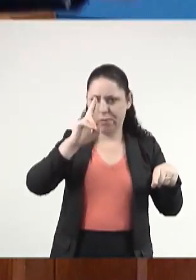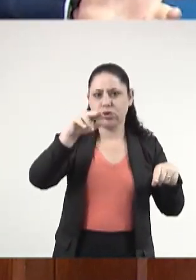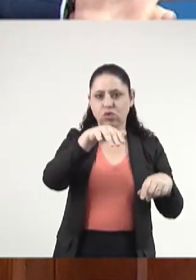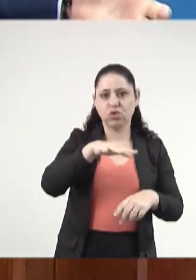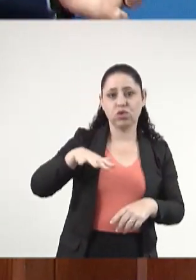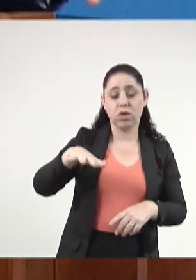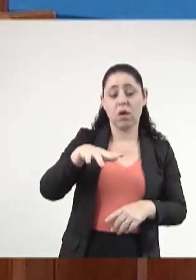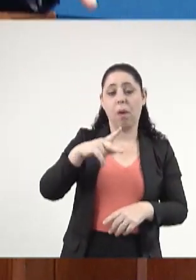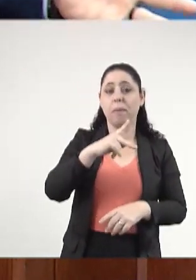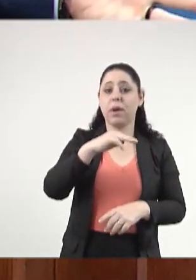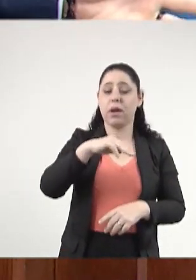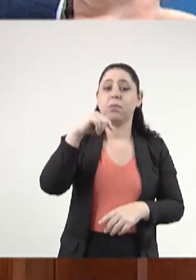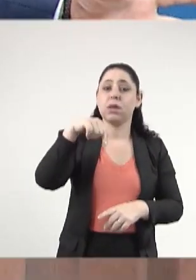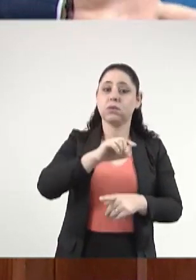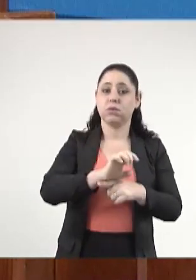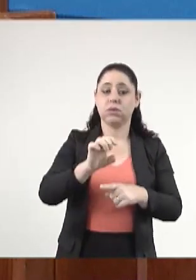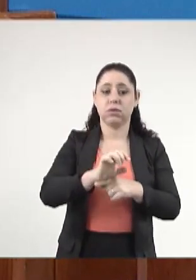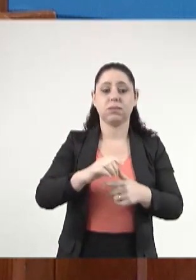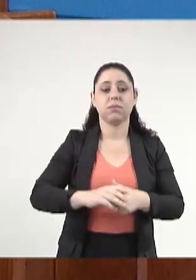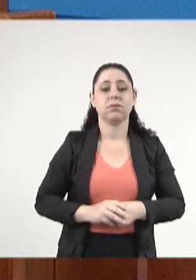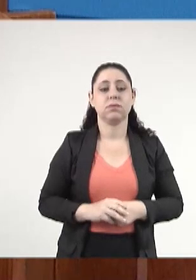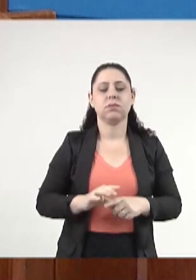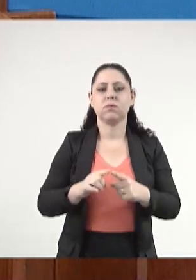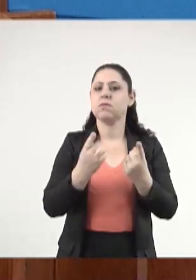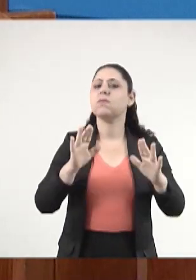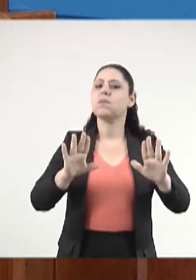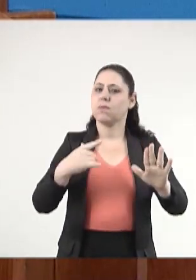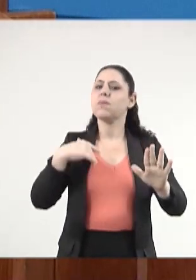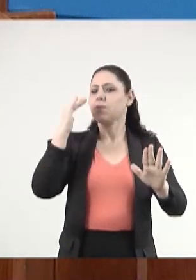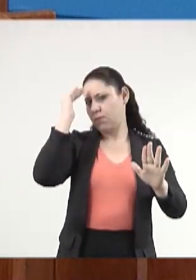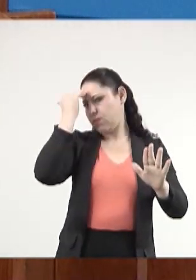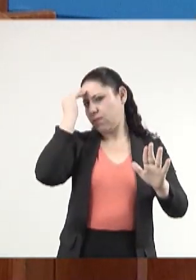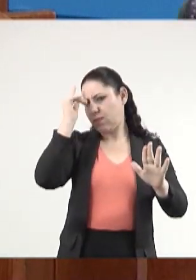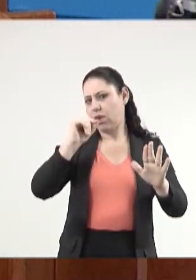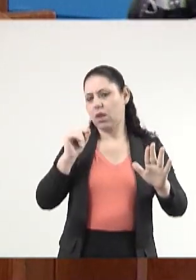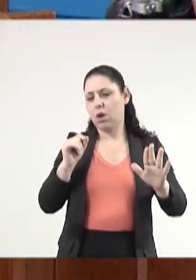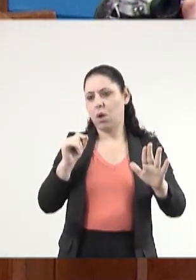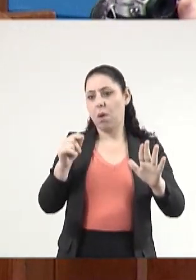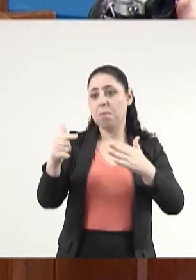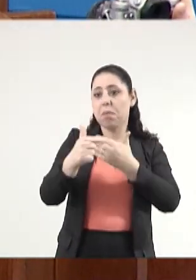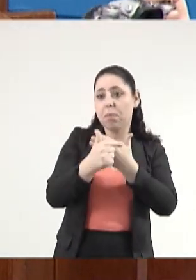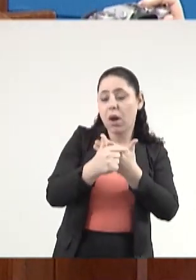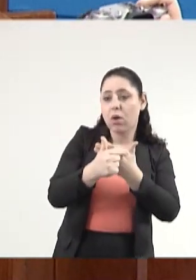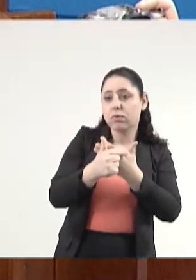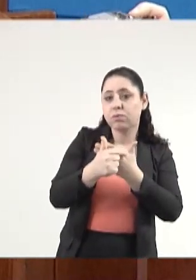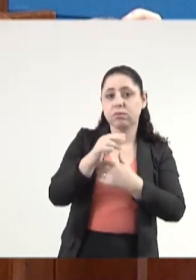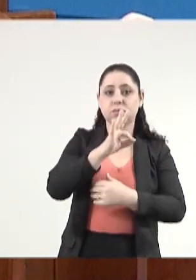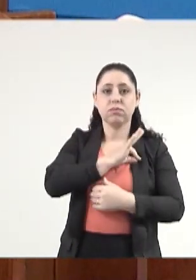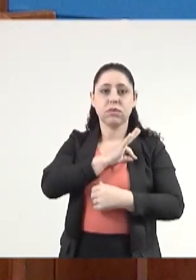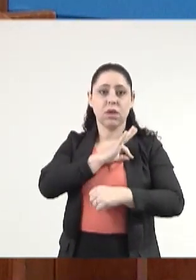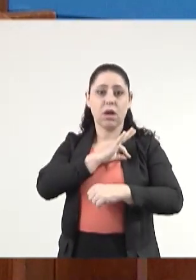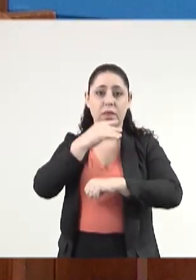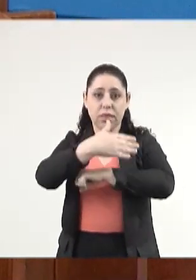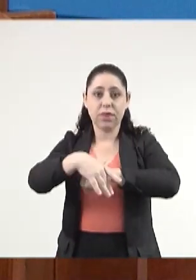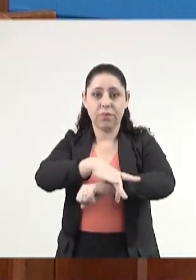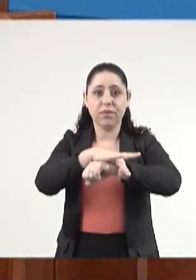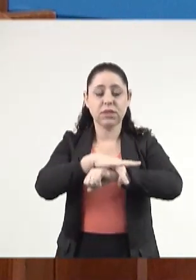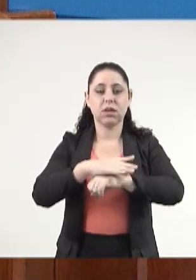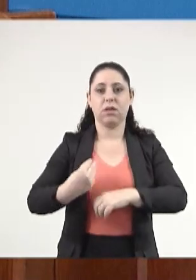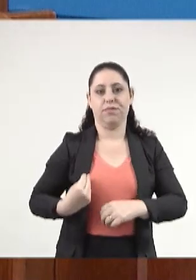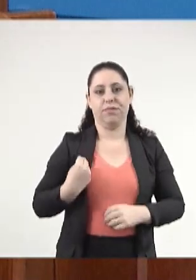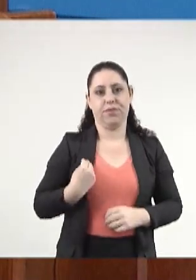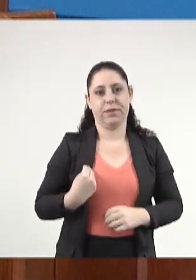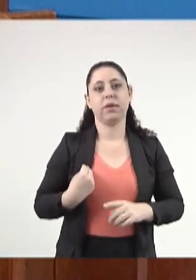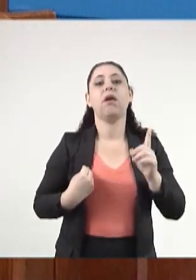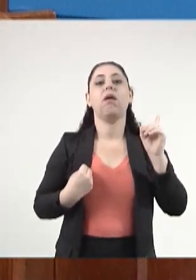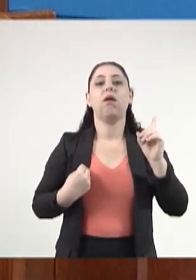geral da polícia, né, no Estado. Mas eu entendo que o papel da polícia é fazer a defesa da vida,